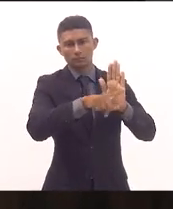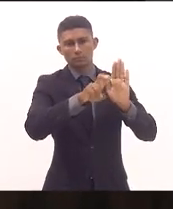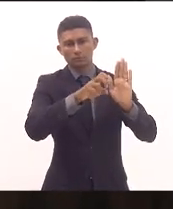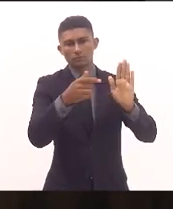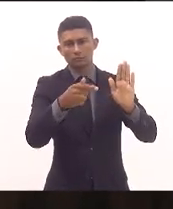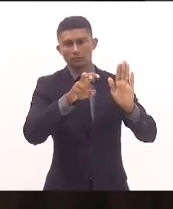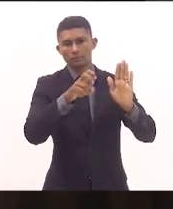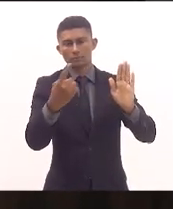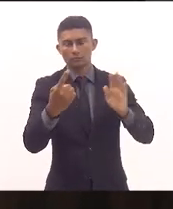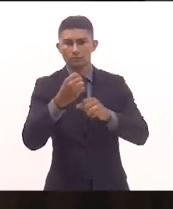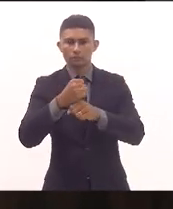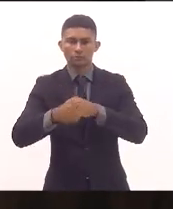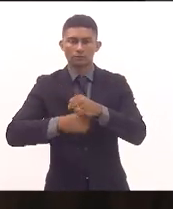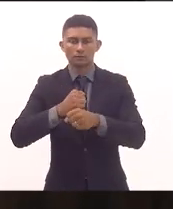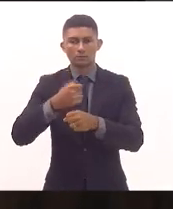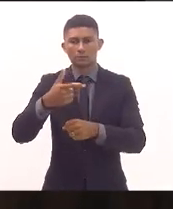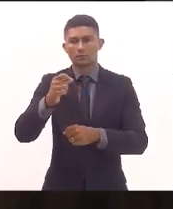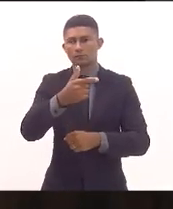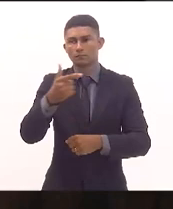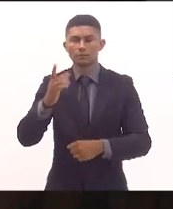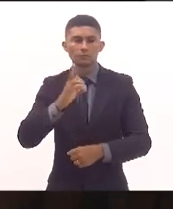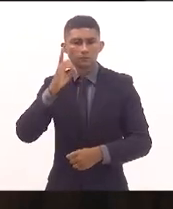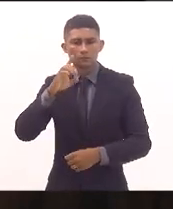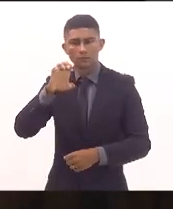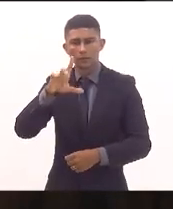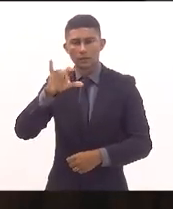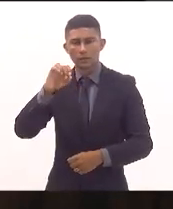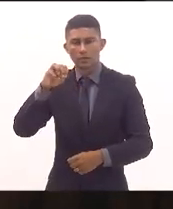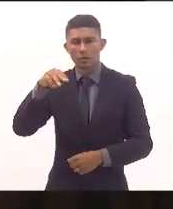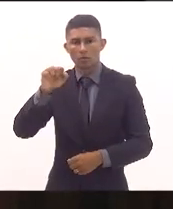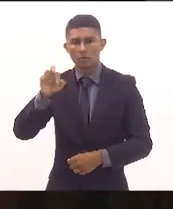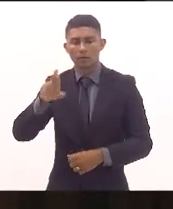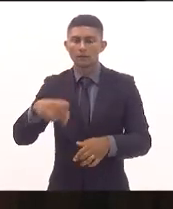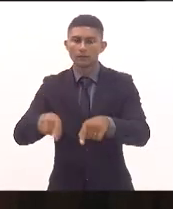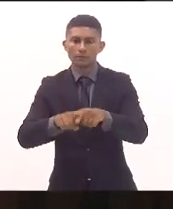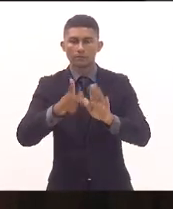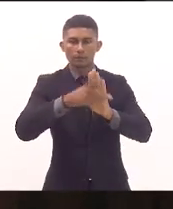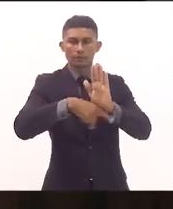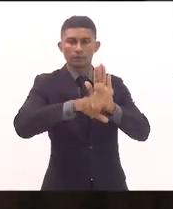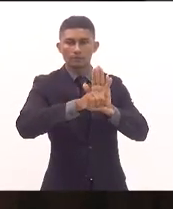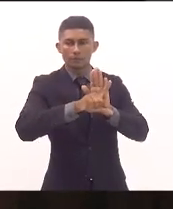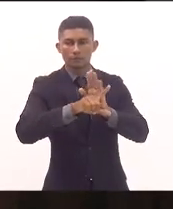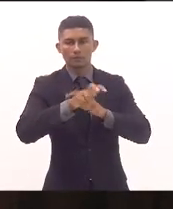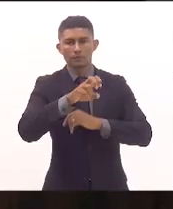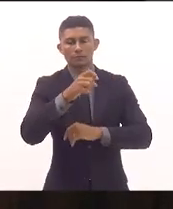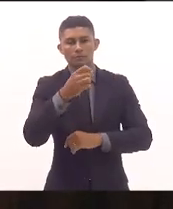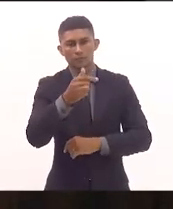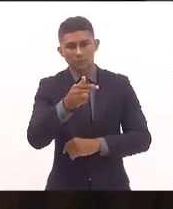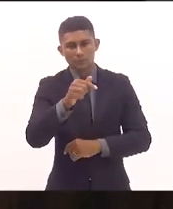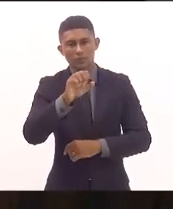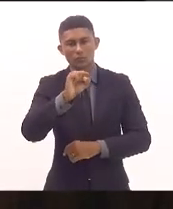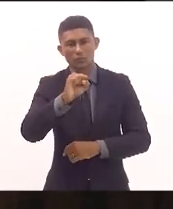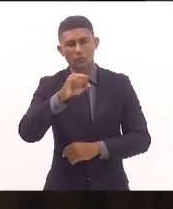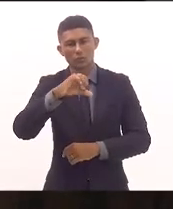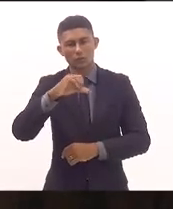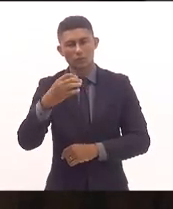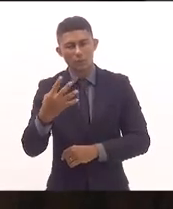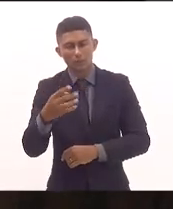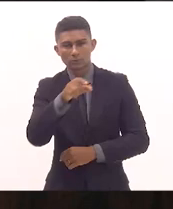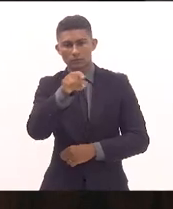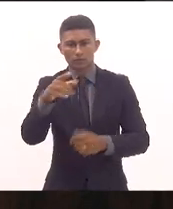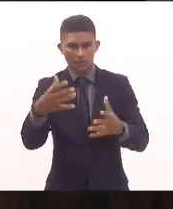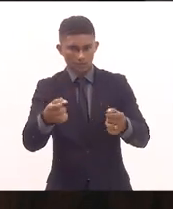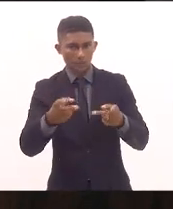de 2022, deputado Eliomar Coelho, e também projeto de lei 57894, deputado Eliomar Coelho. Senhores que